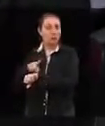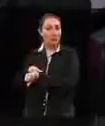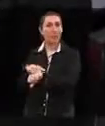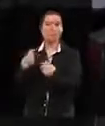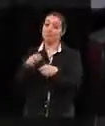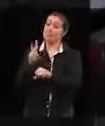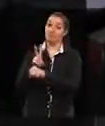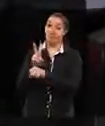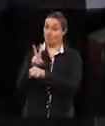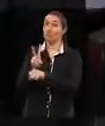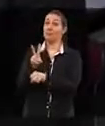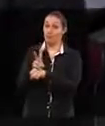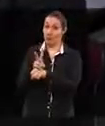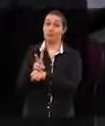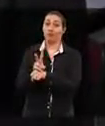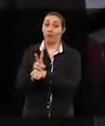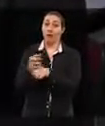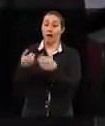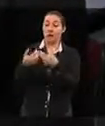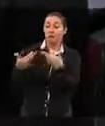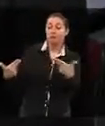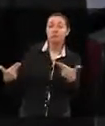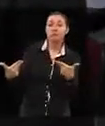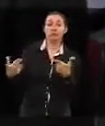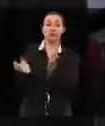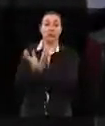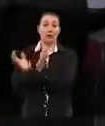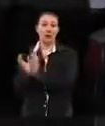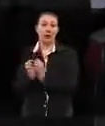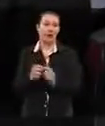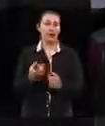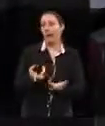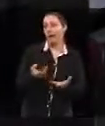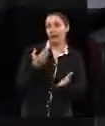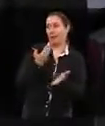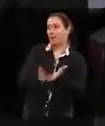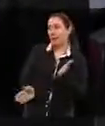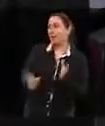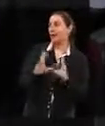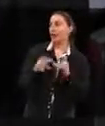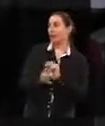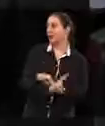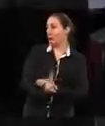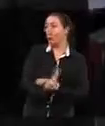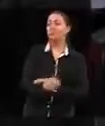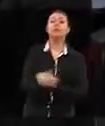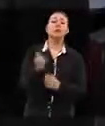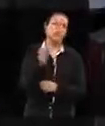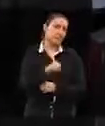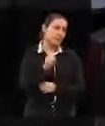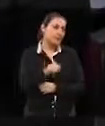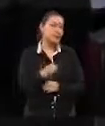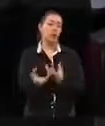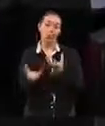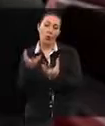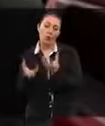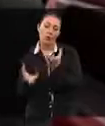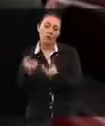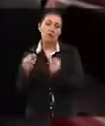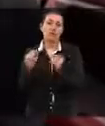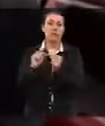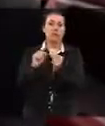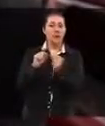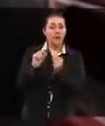Então, alguns cuidados a gente tem que ter na hora de preparar os vegetais, tá, Gisele? Não eliminar totalmente os nutrientes que ele possui, né? Exatamente. Então, você